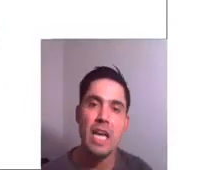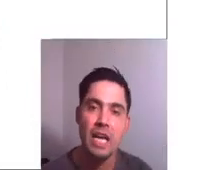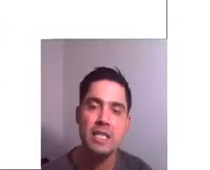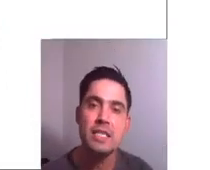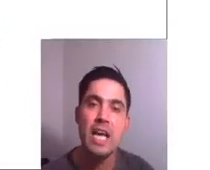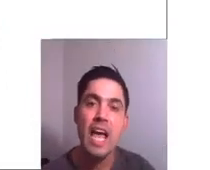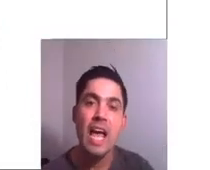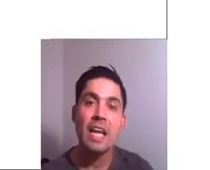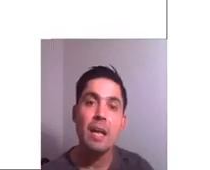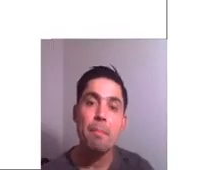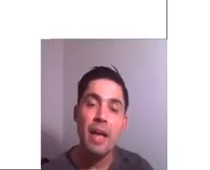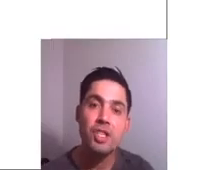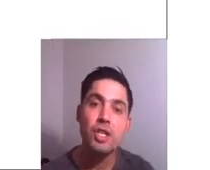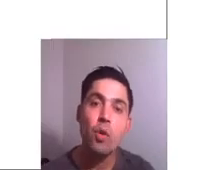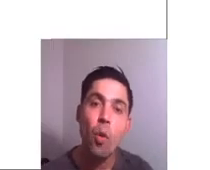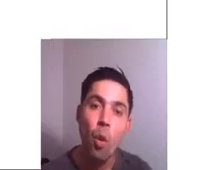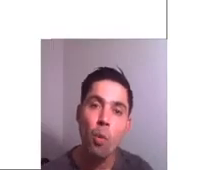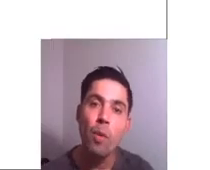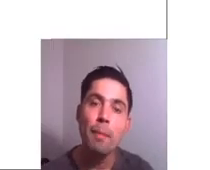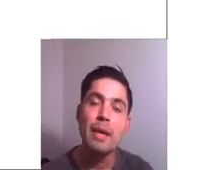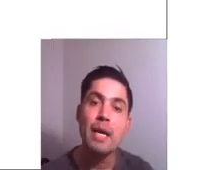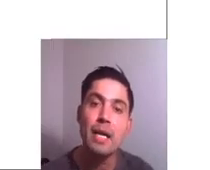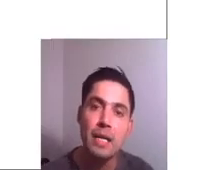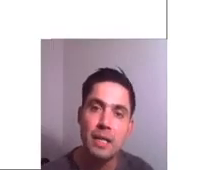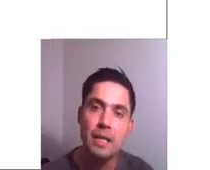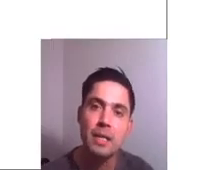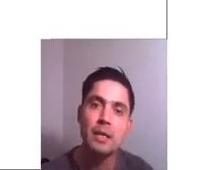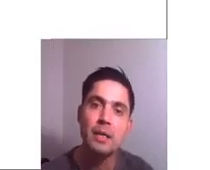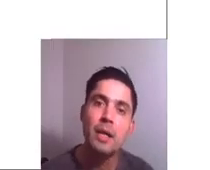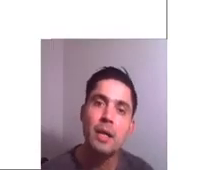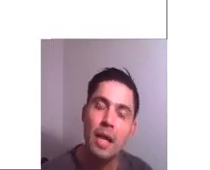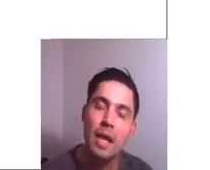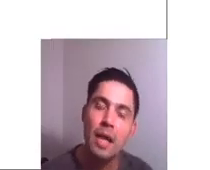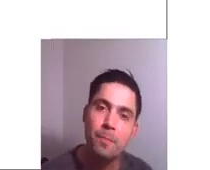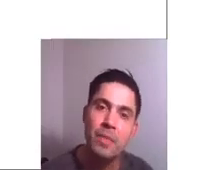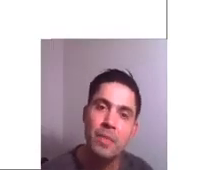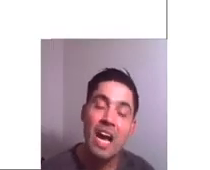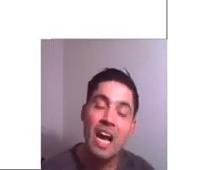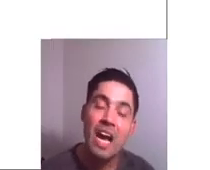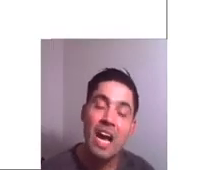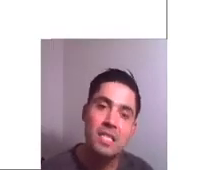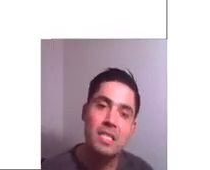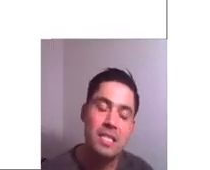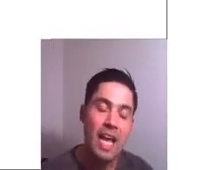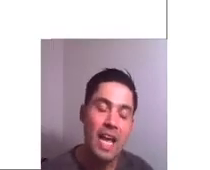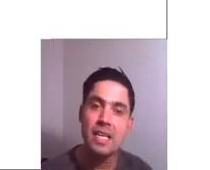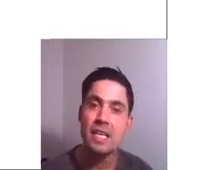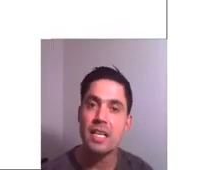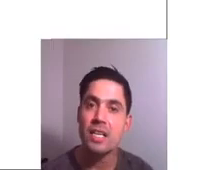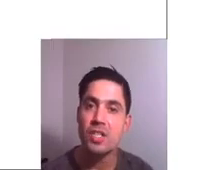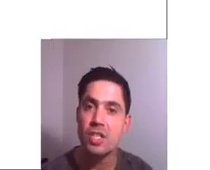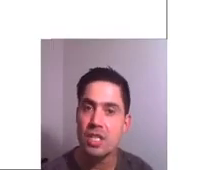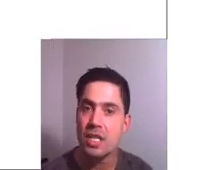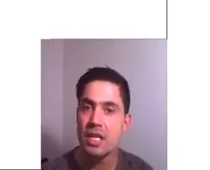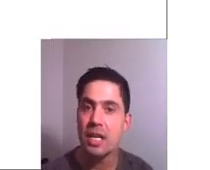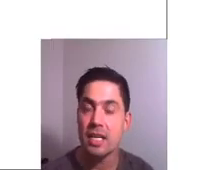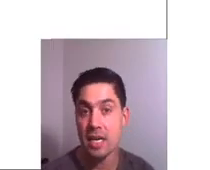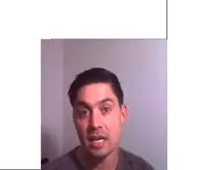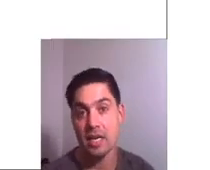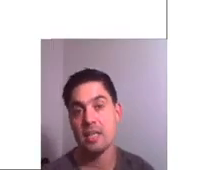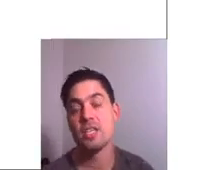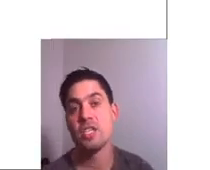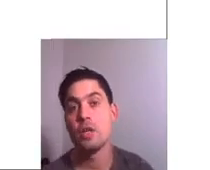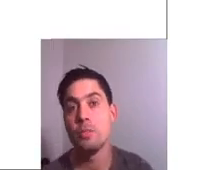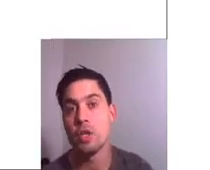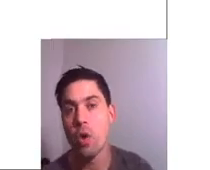materiais, ela mexe com a mecânica clássica. Antes, essa energia, né, que